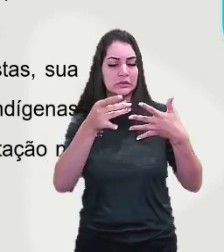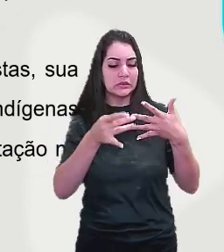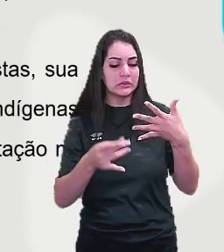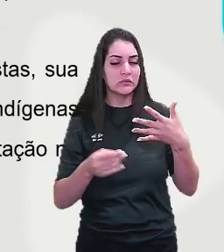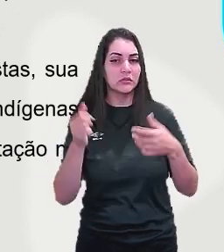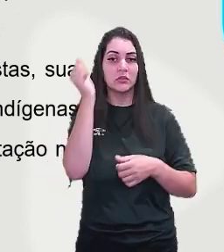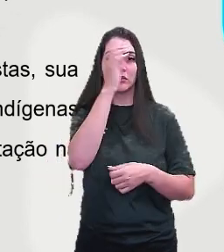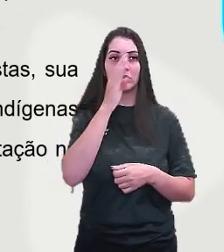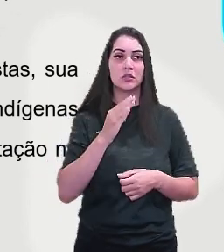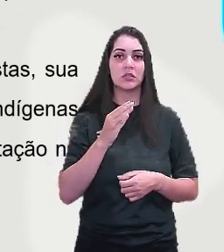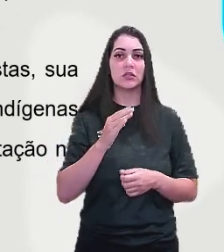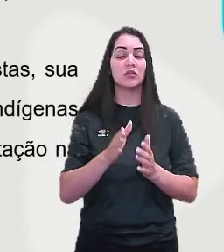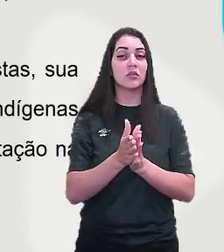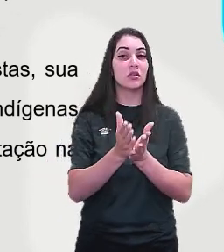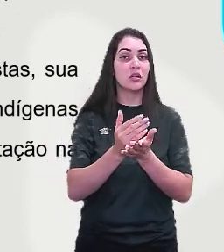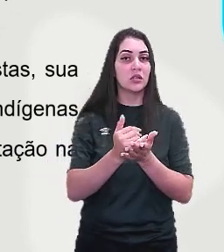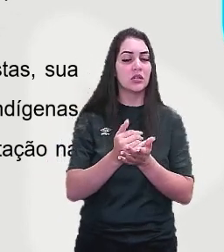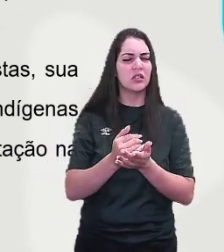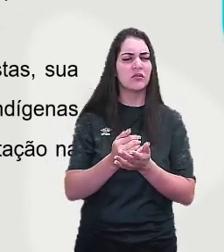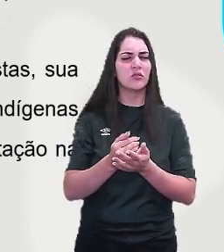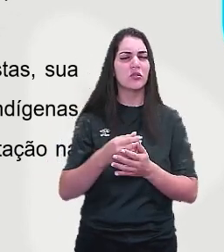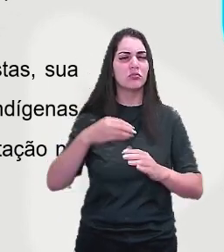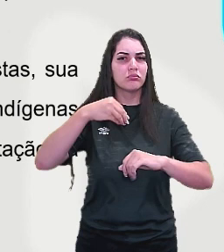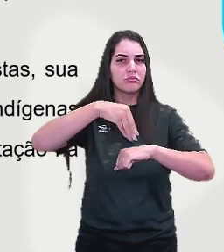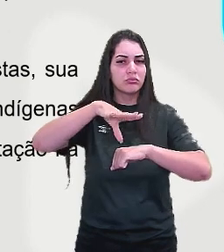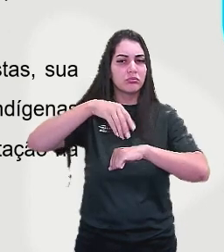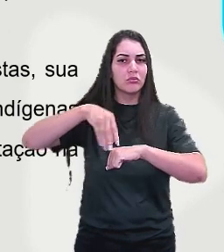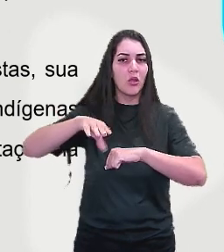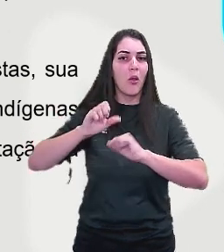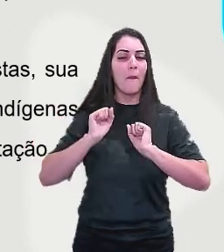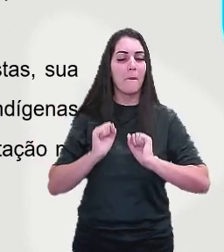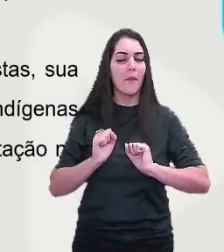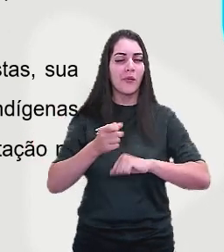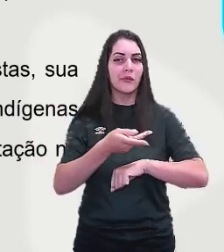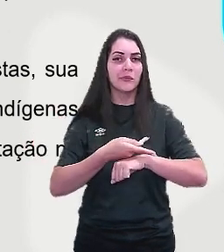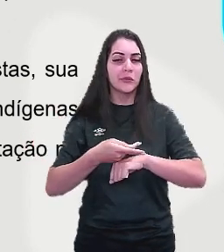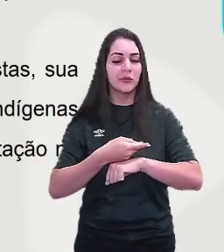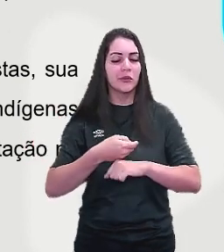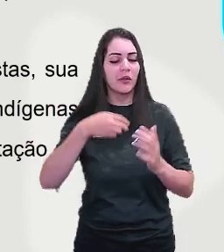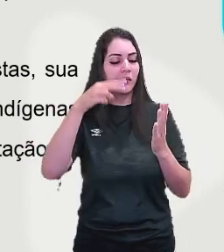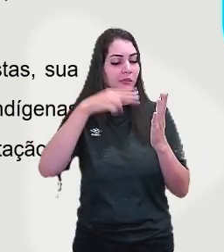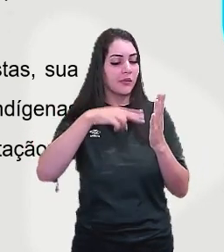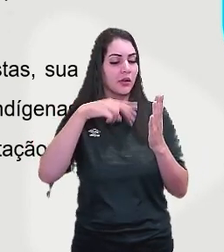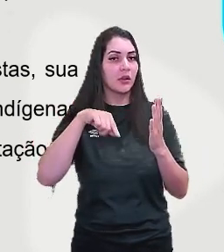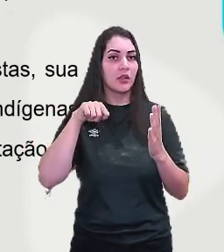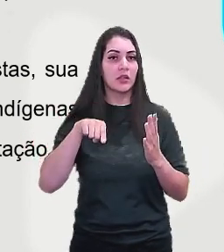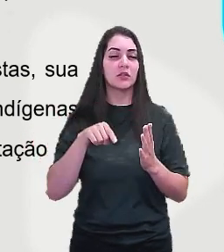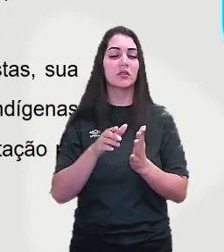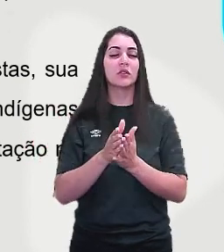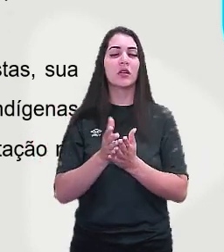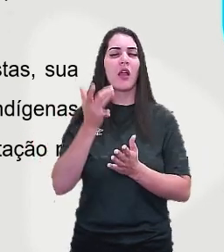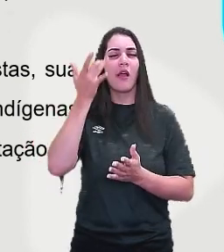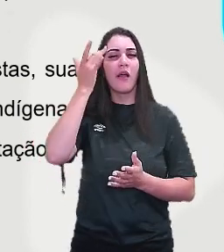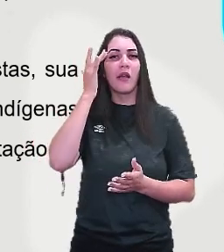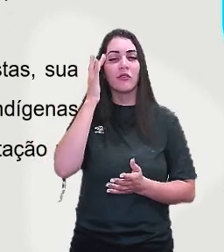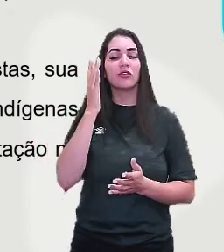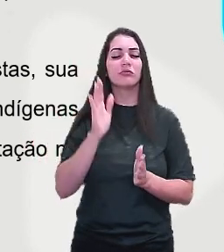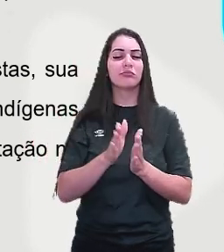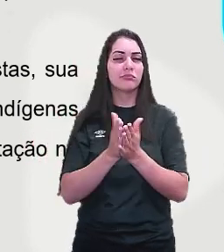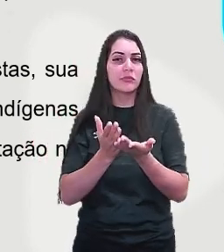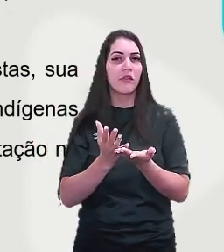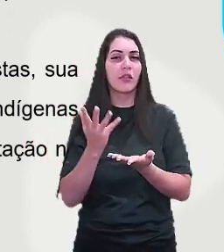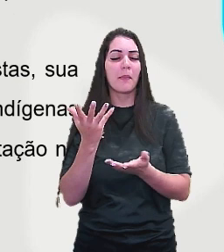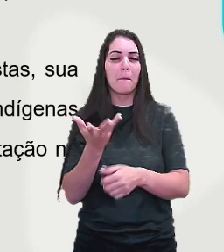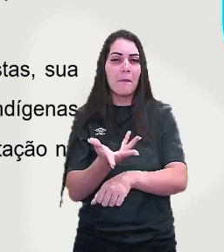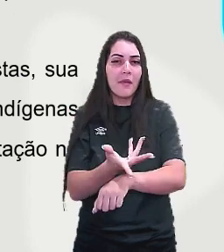que eu estou citando, vocês depois podem procurar para vocês lerem. Eles são considerados os imortais. Gente, são maravilhosos esses